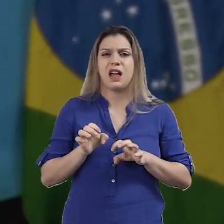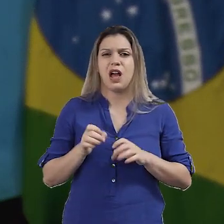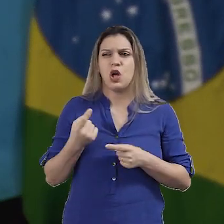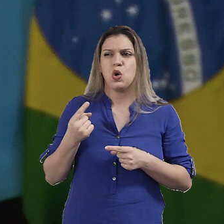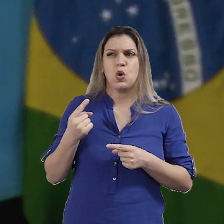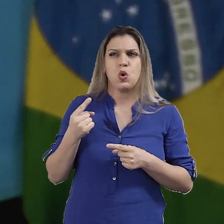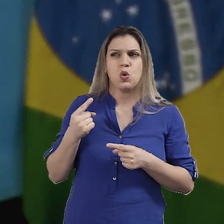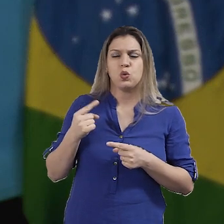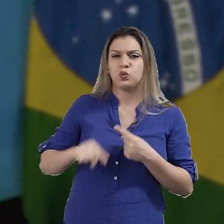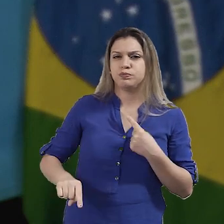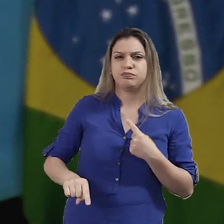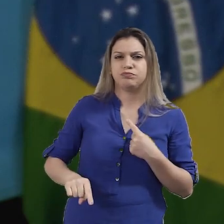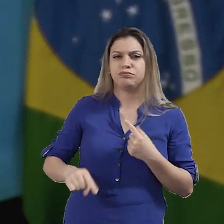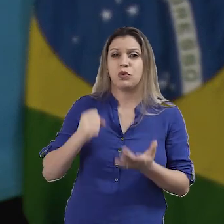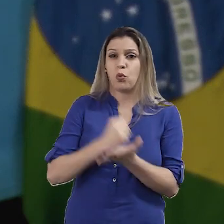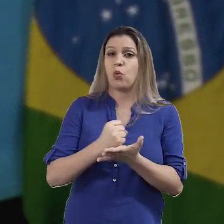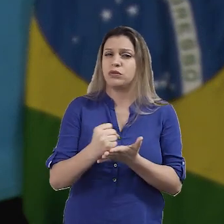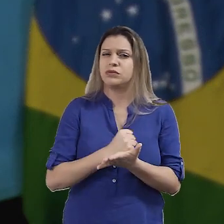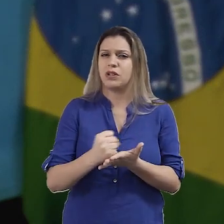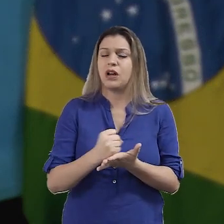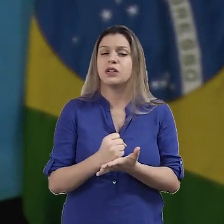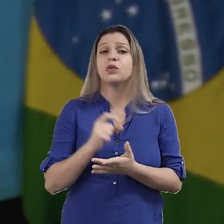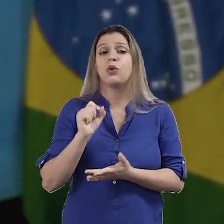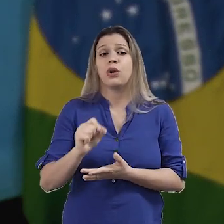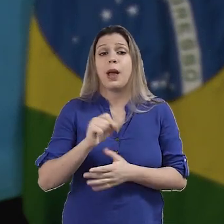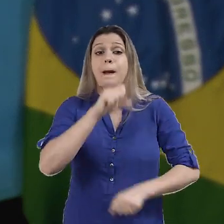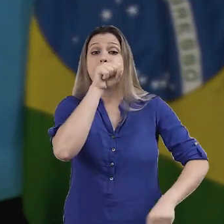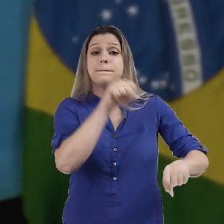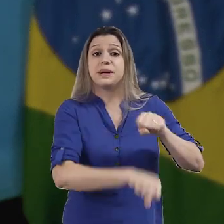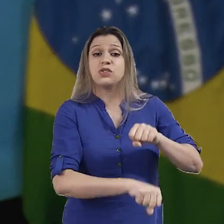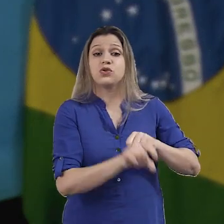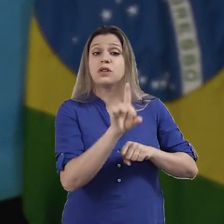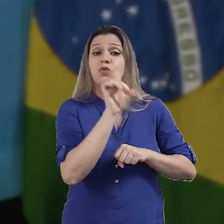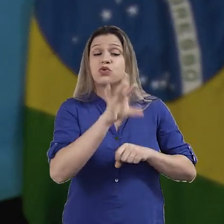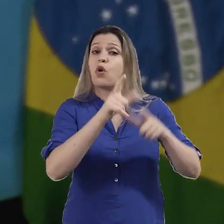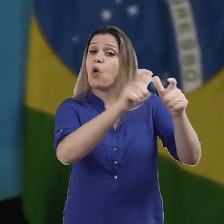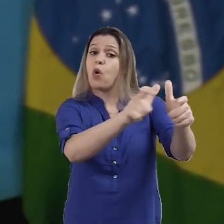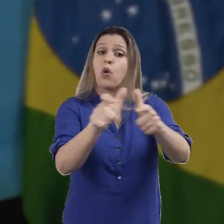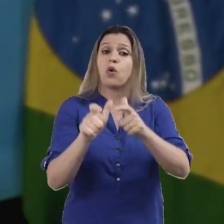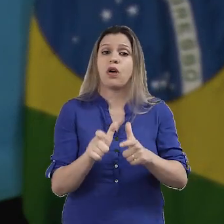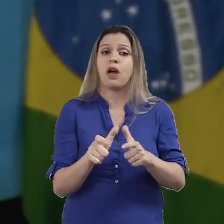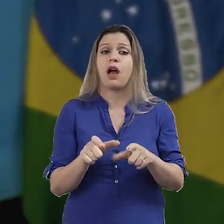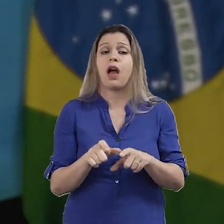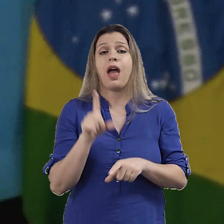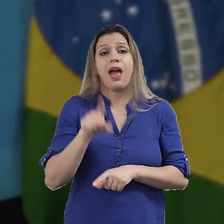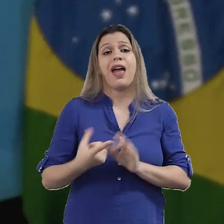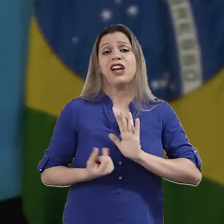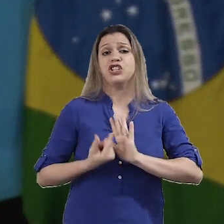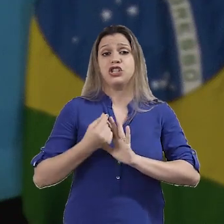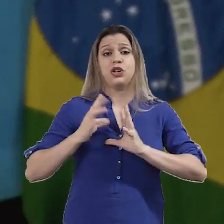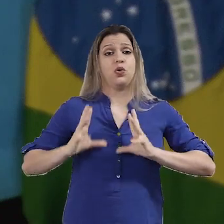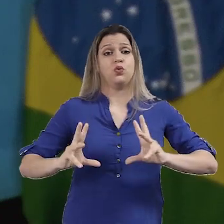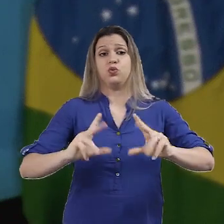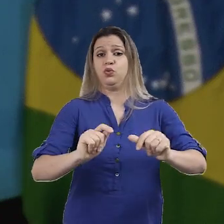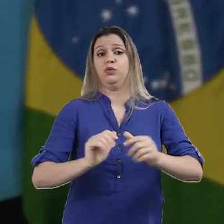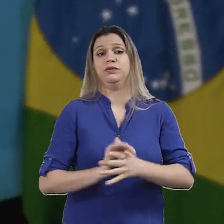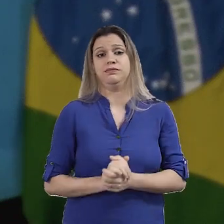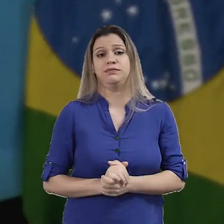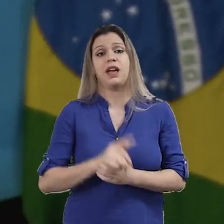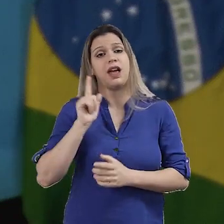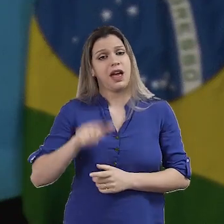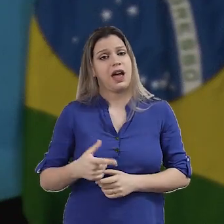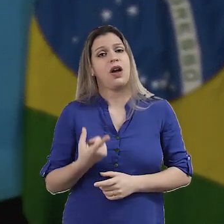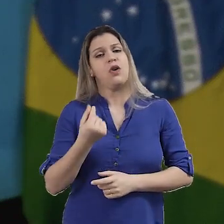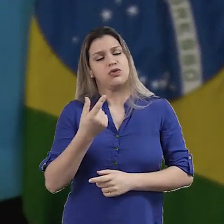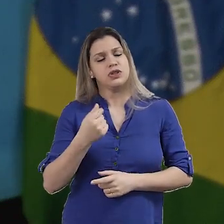qualquer contrato, causa um prejuízo, não está causando àquele órgão público, né? Porque é o dinheiro de todos,